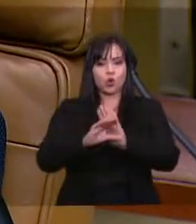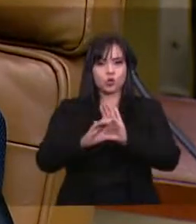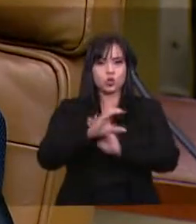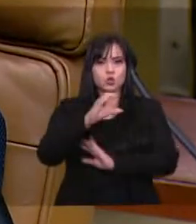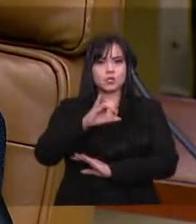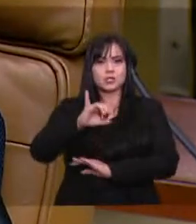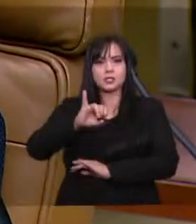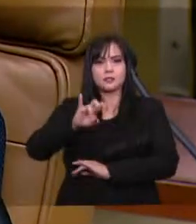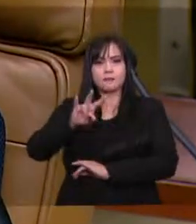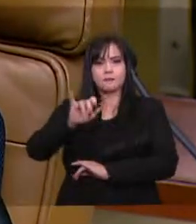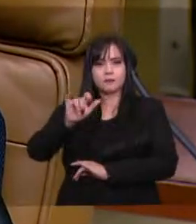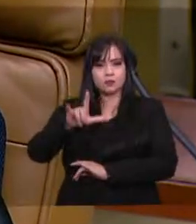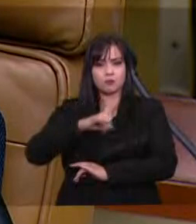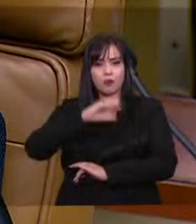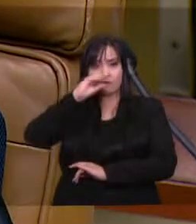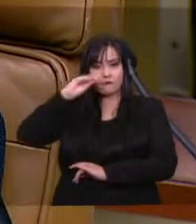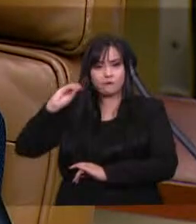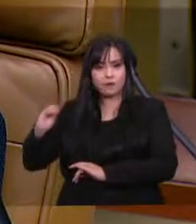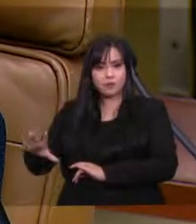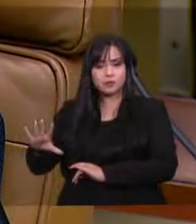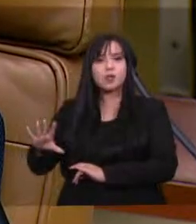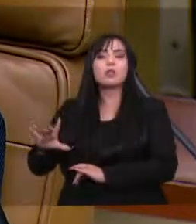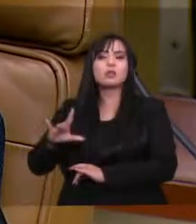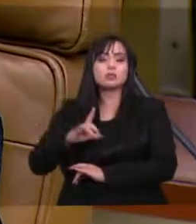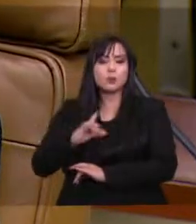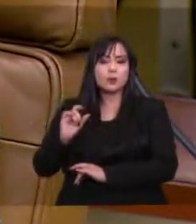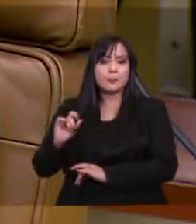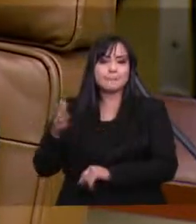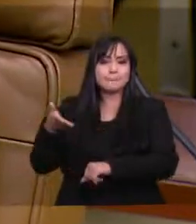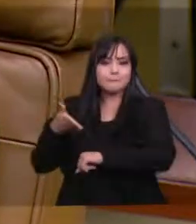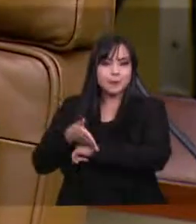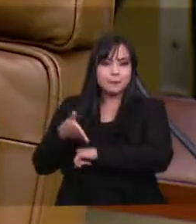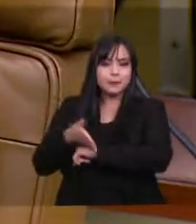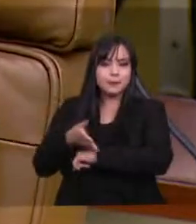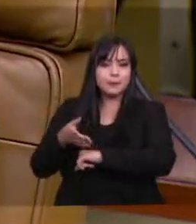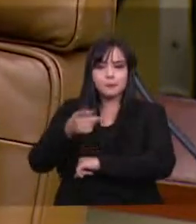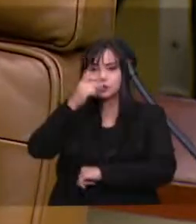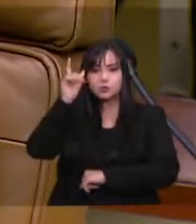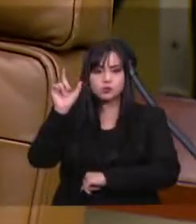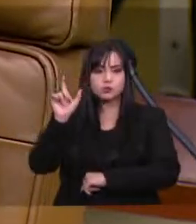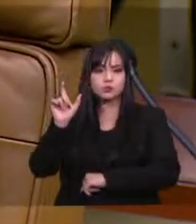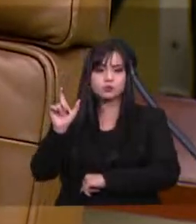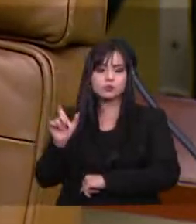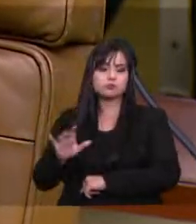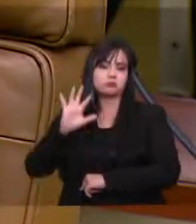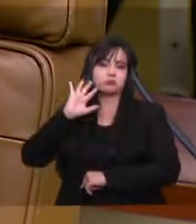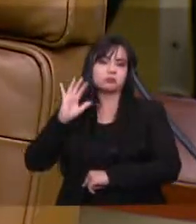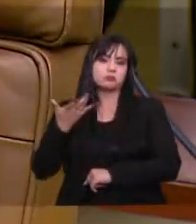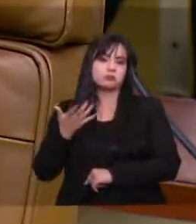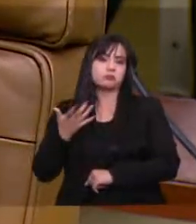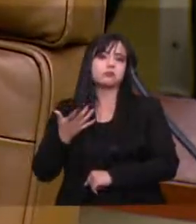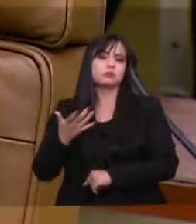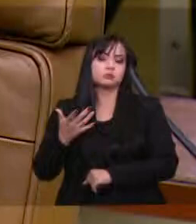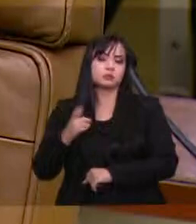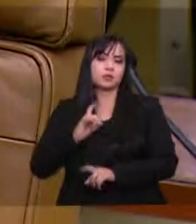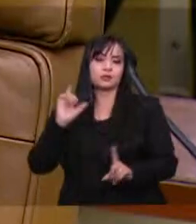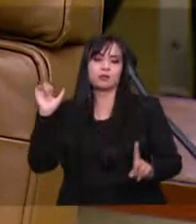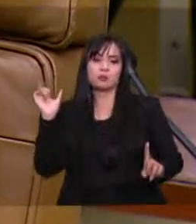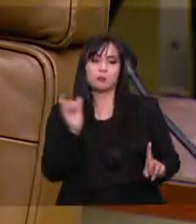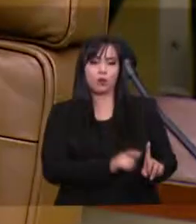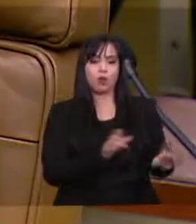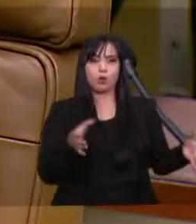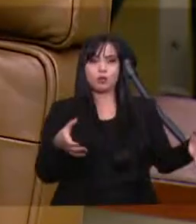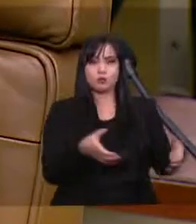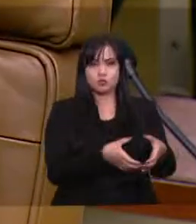diante da ofensa direitos difusos ou seja pertencentes a titulares indeterminados os danos